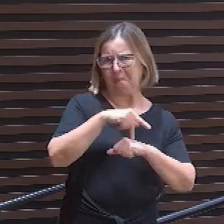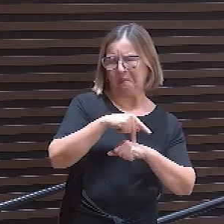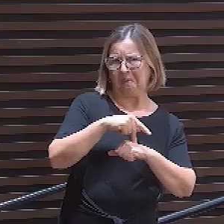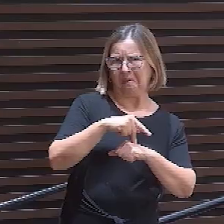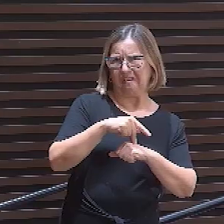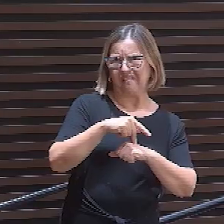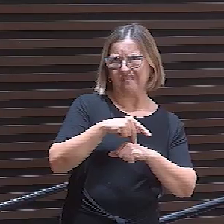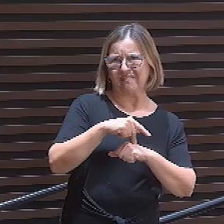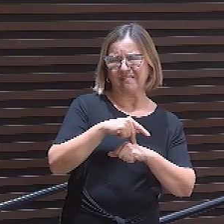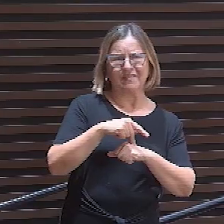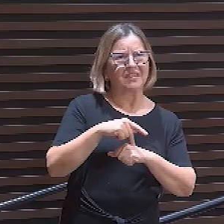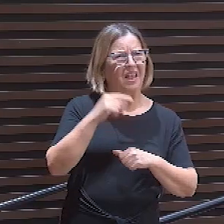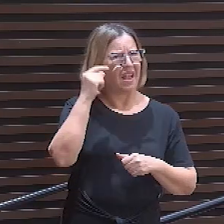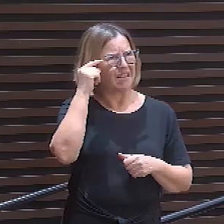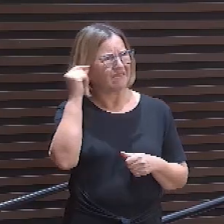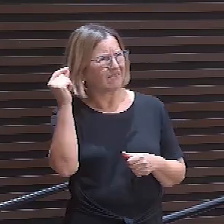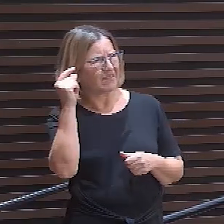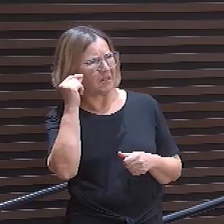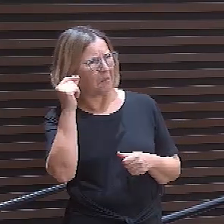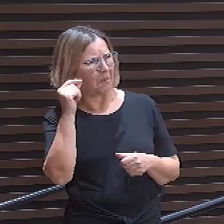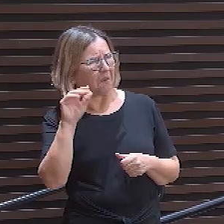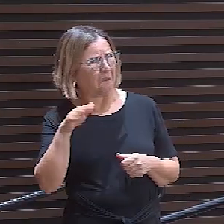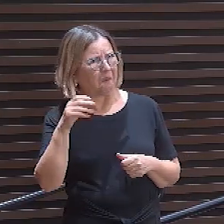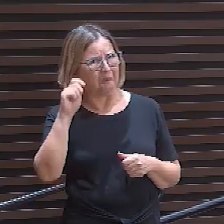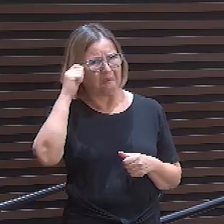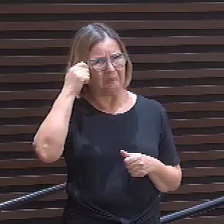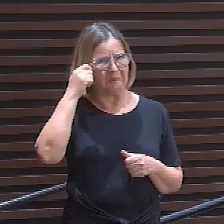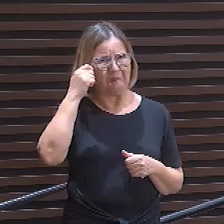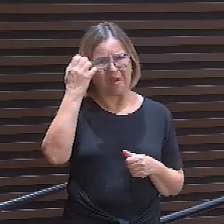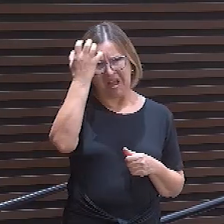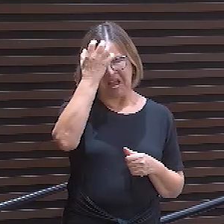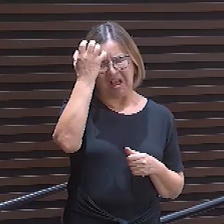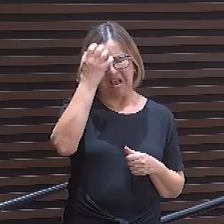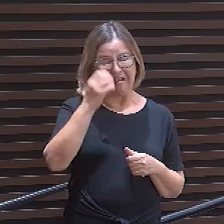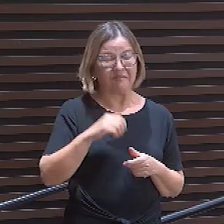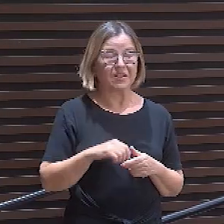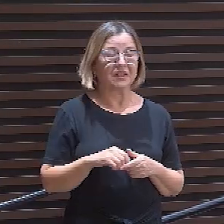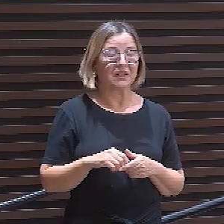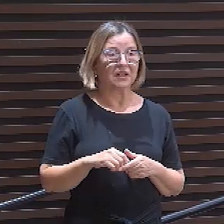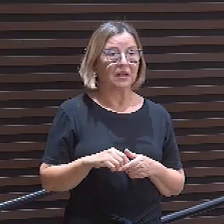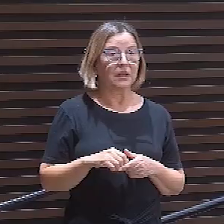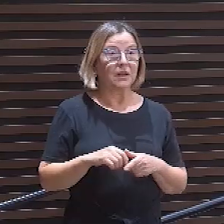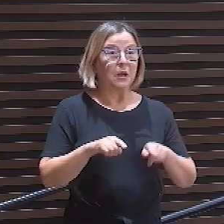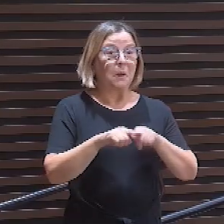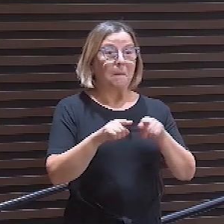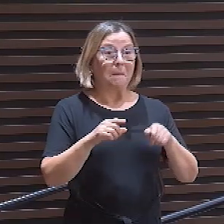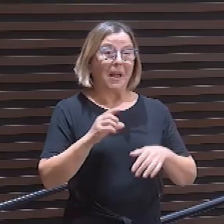África, nas suas empresas, no domingo, onde ele era o